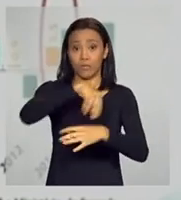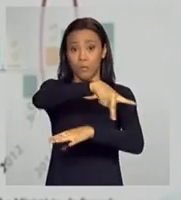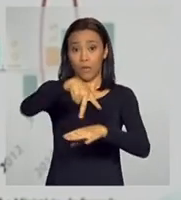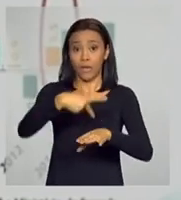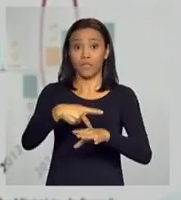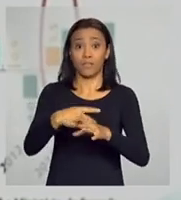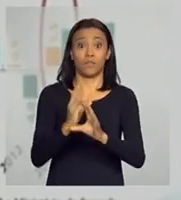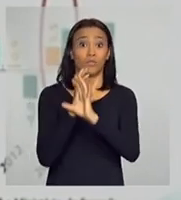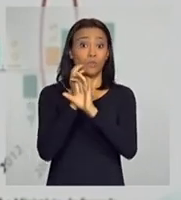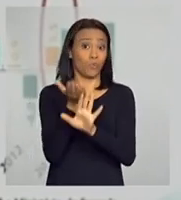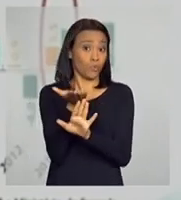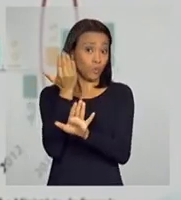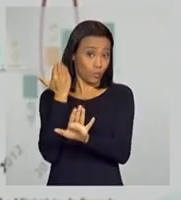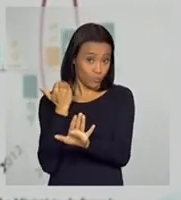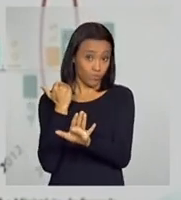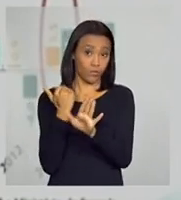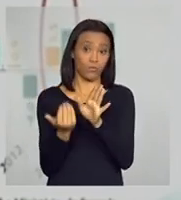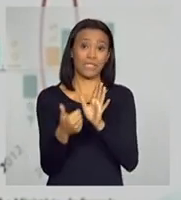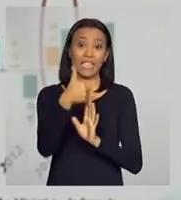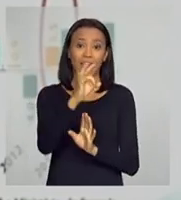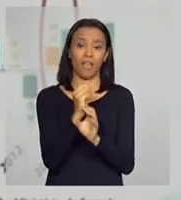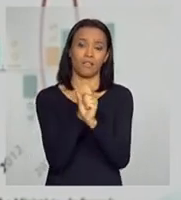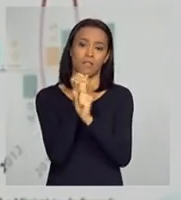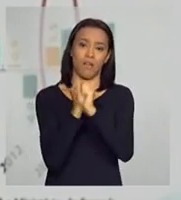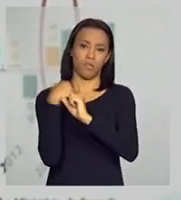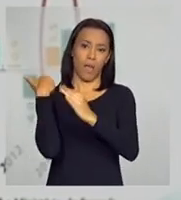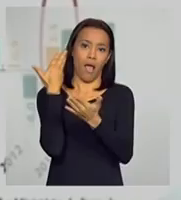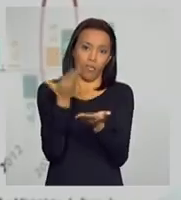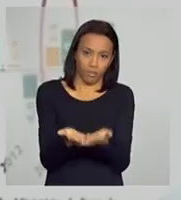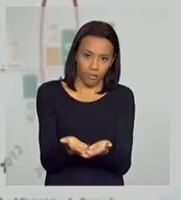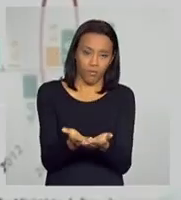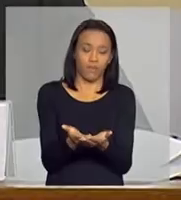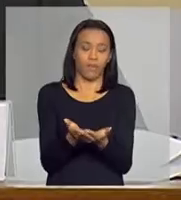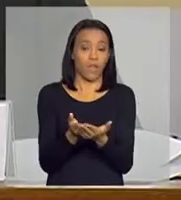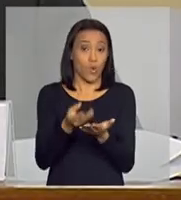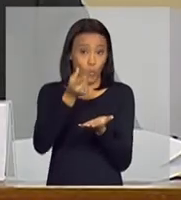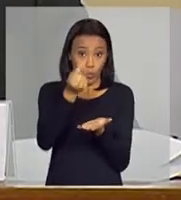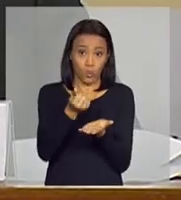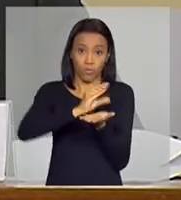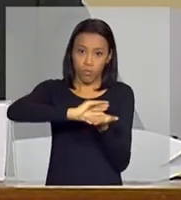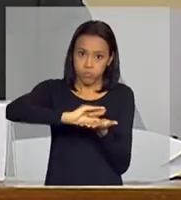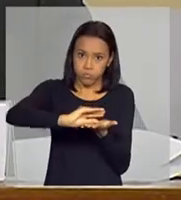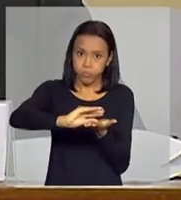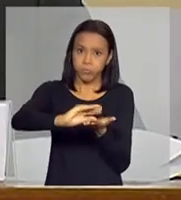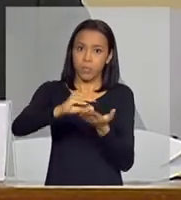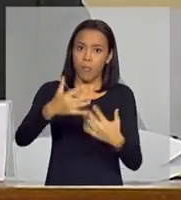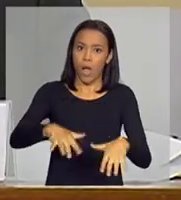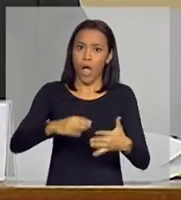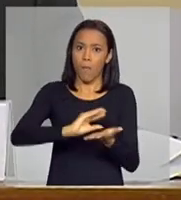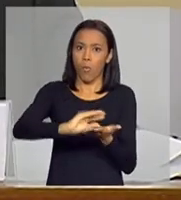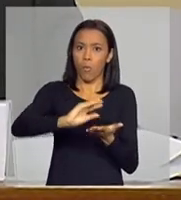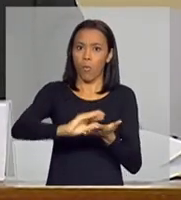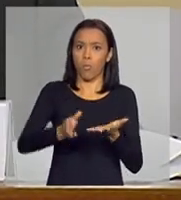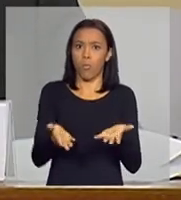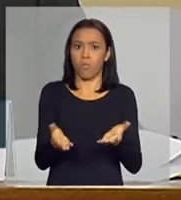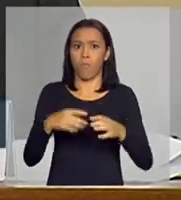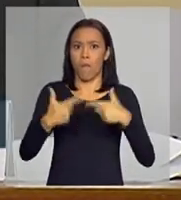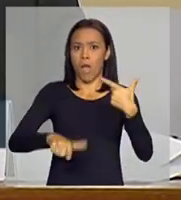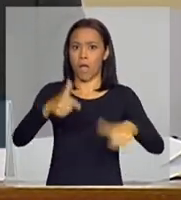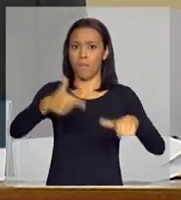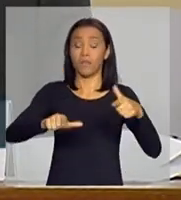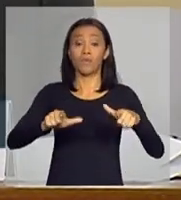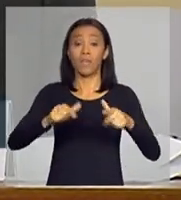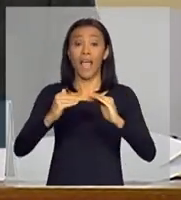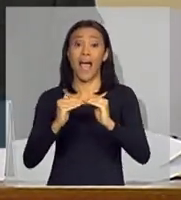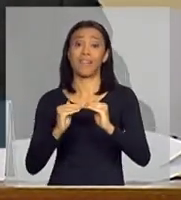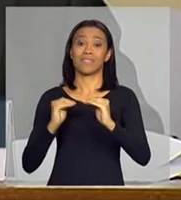é pelo menos nos últimos dez anos a o investimento tem crescido acima do PIB né